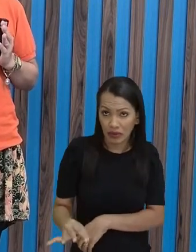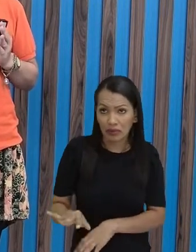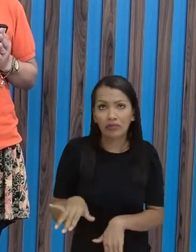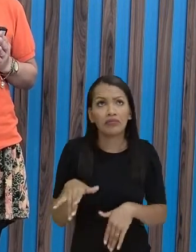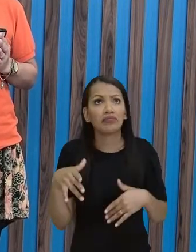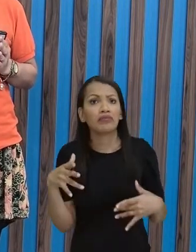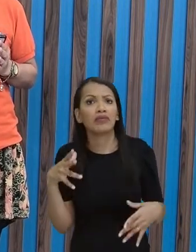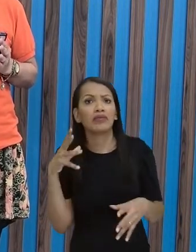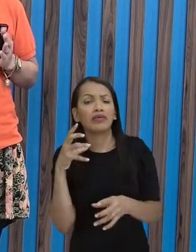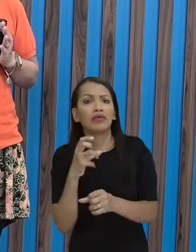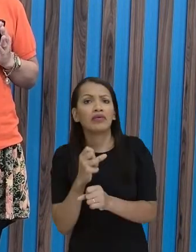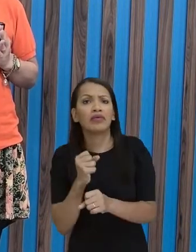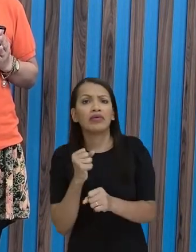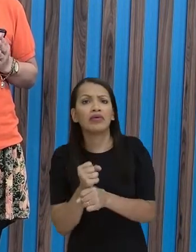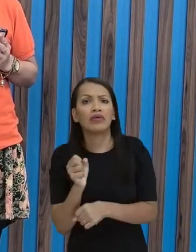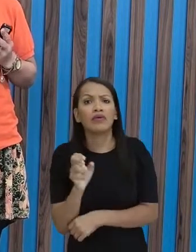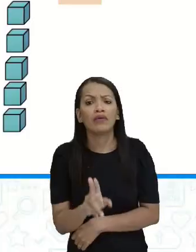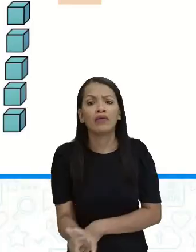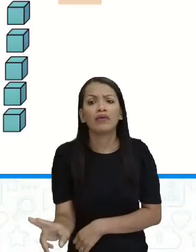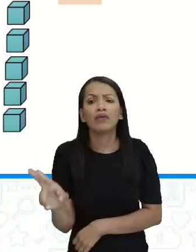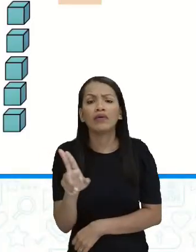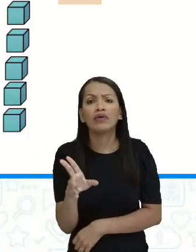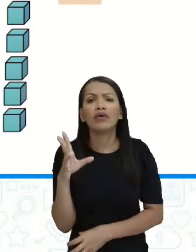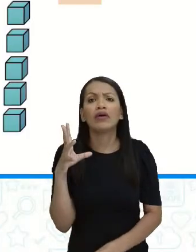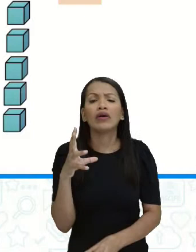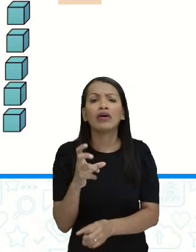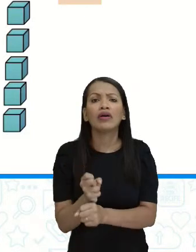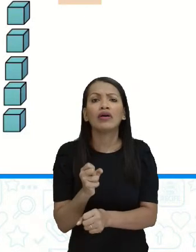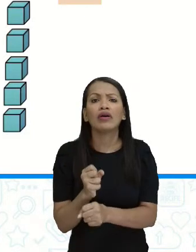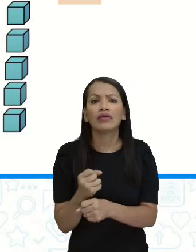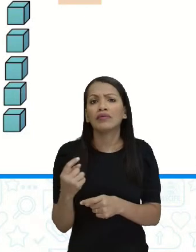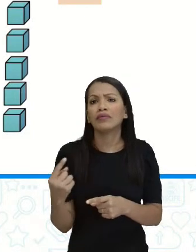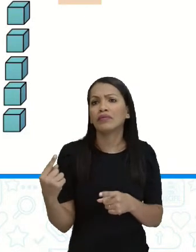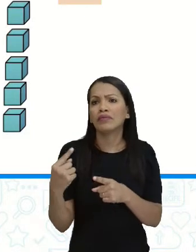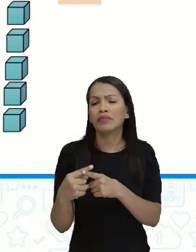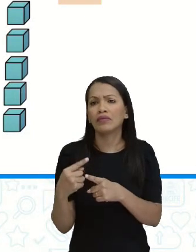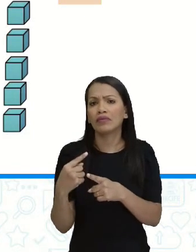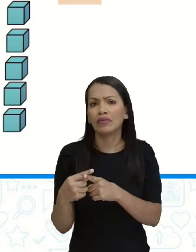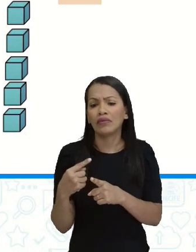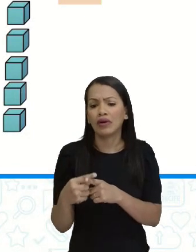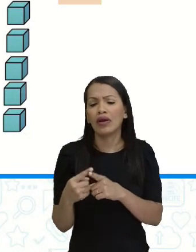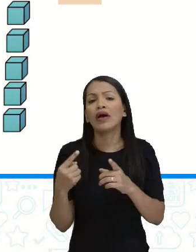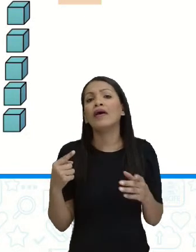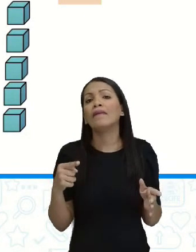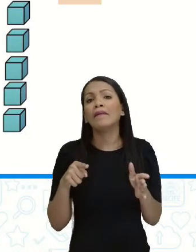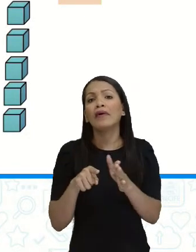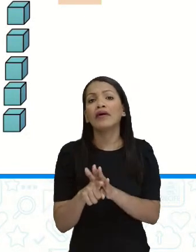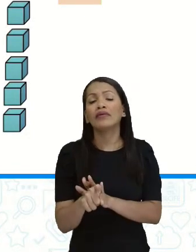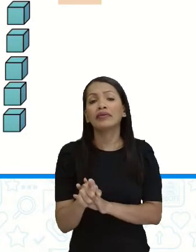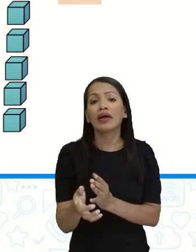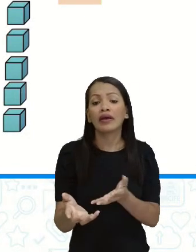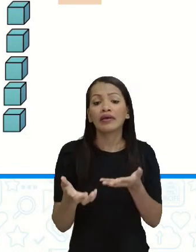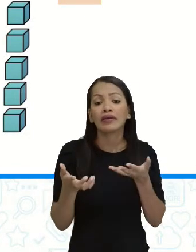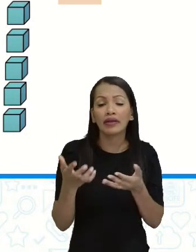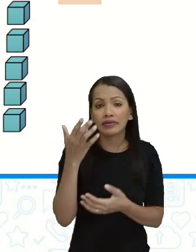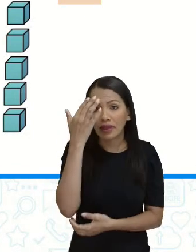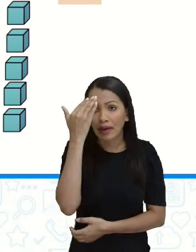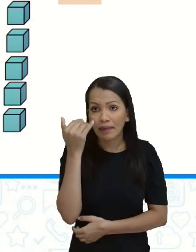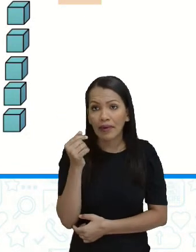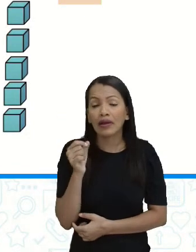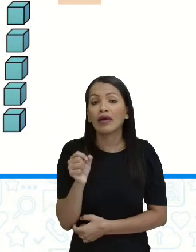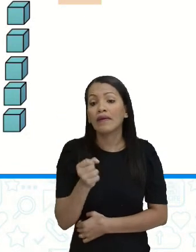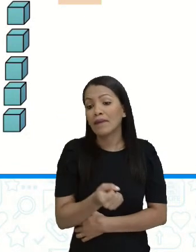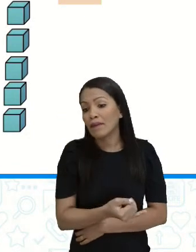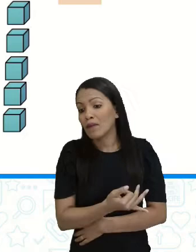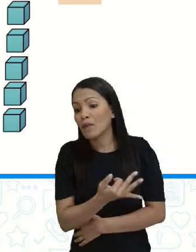estou usando a adição. Por quê? Porque a pergunta, ela quer saber quantas serão as